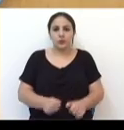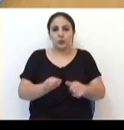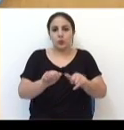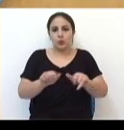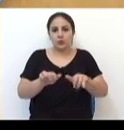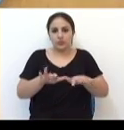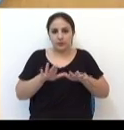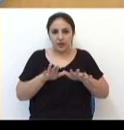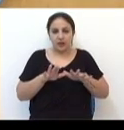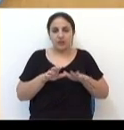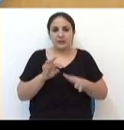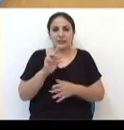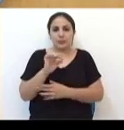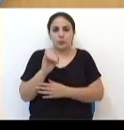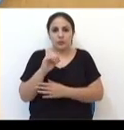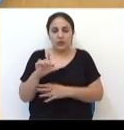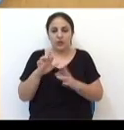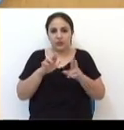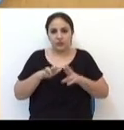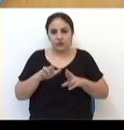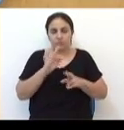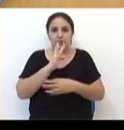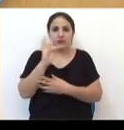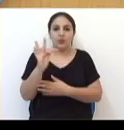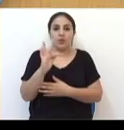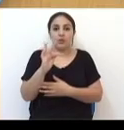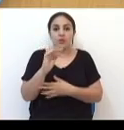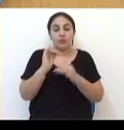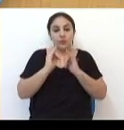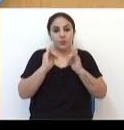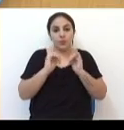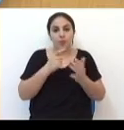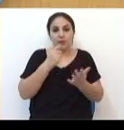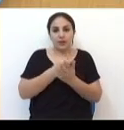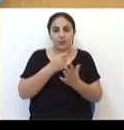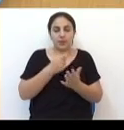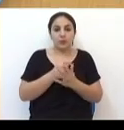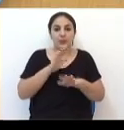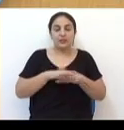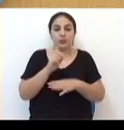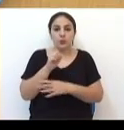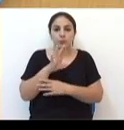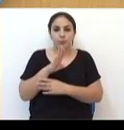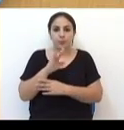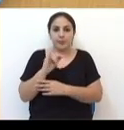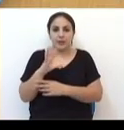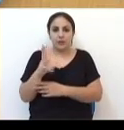O Tribunal Regional Federal anunciou o pagamento de mais de R$ 1 bilhão em